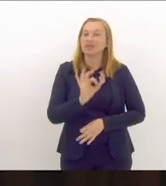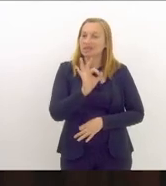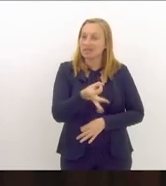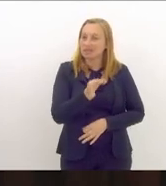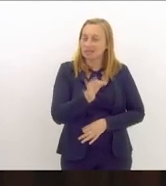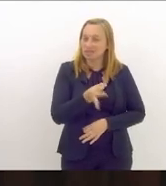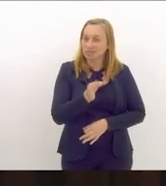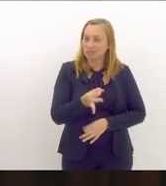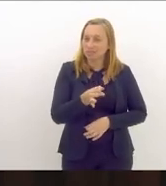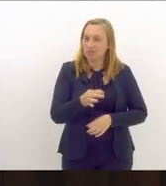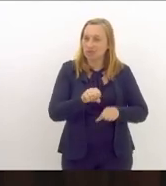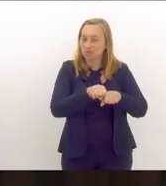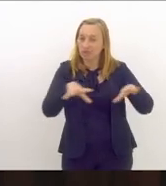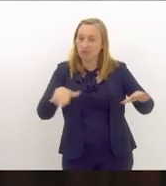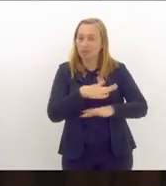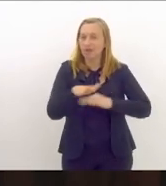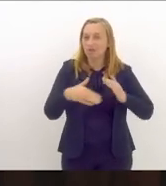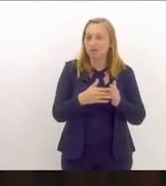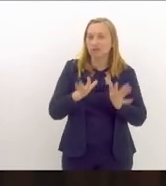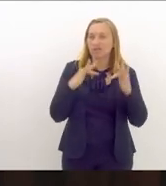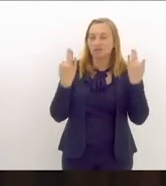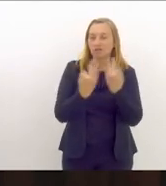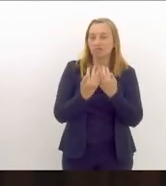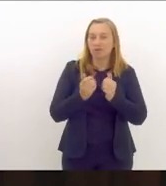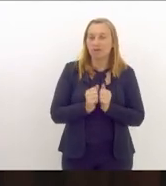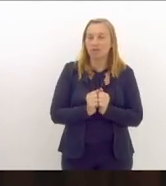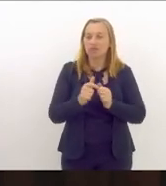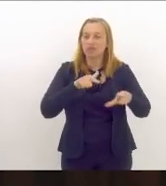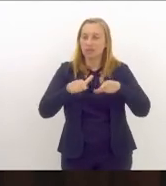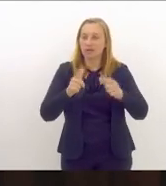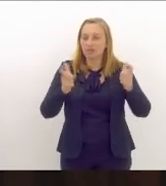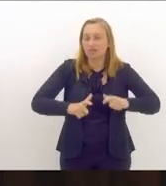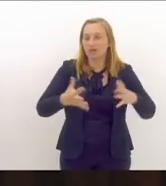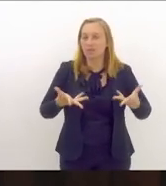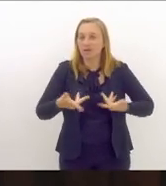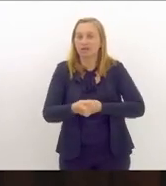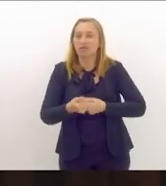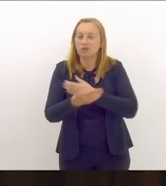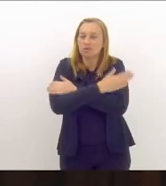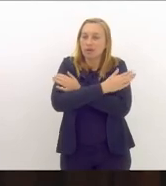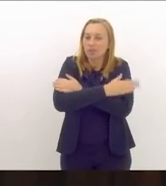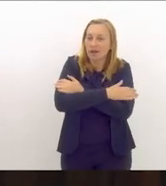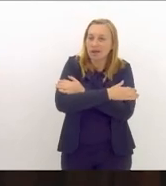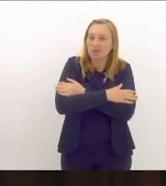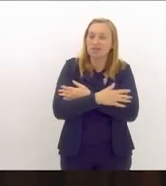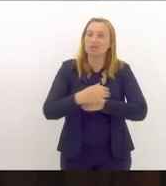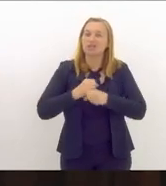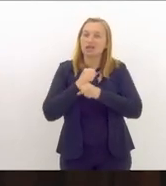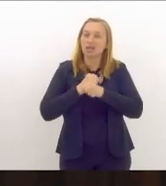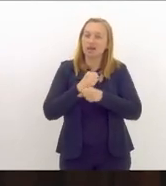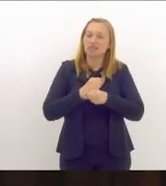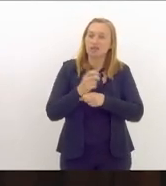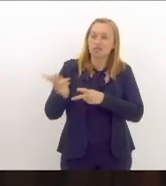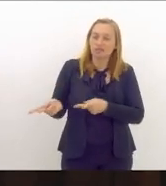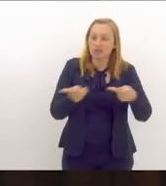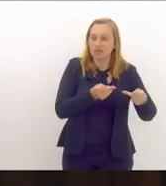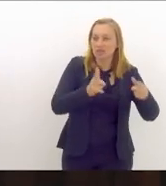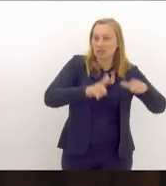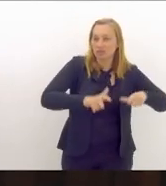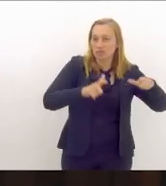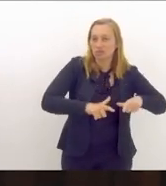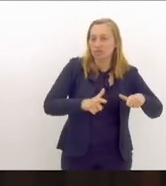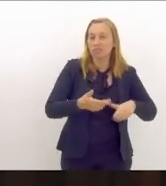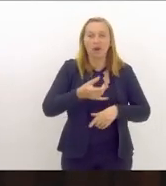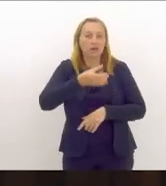certamente é estendida a toda a família que toca esse lugar tão agradável. Um grande abraço desse que há anos frequenta esse boteco. Seja